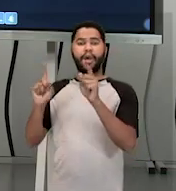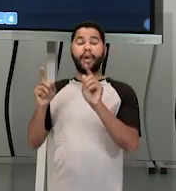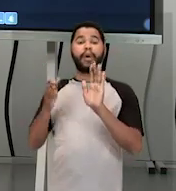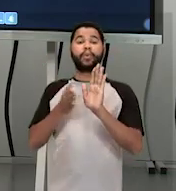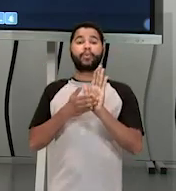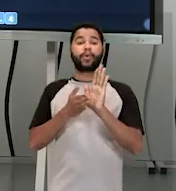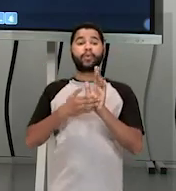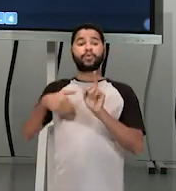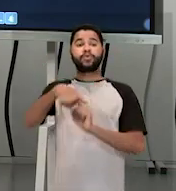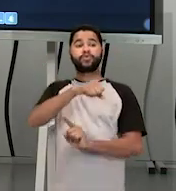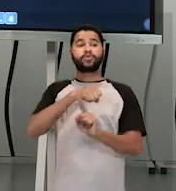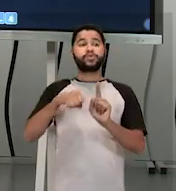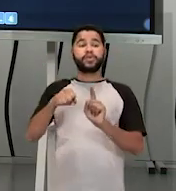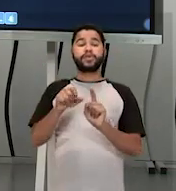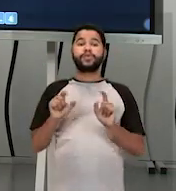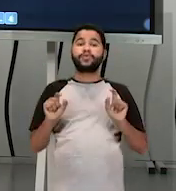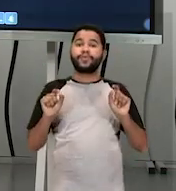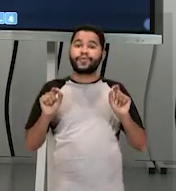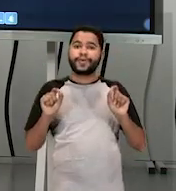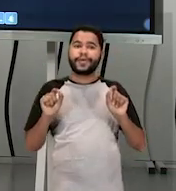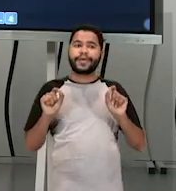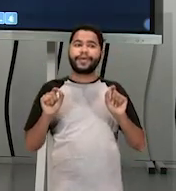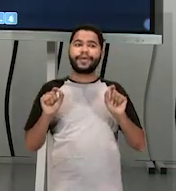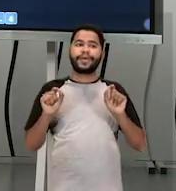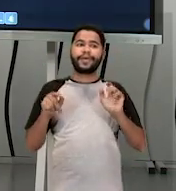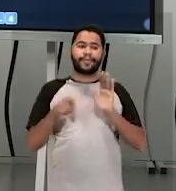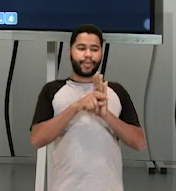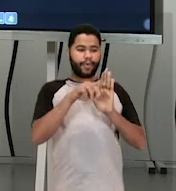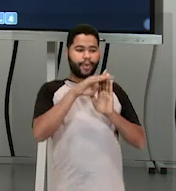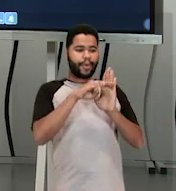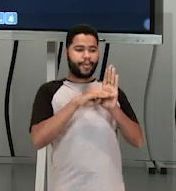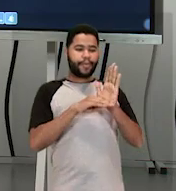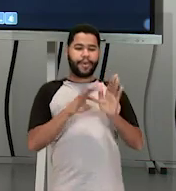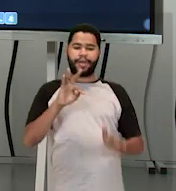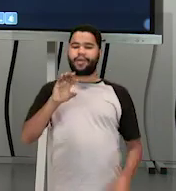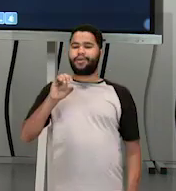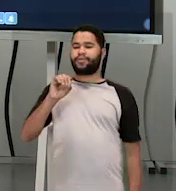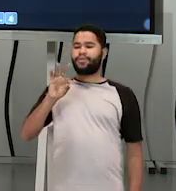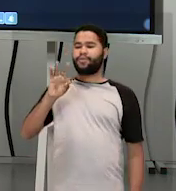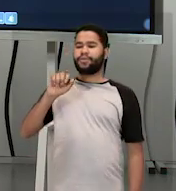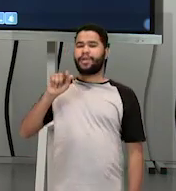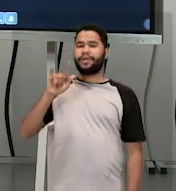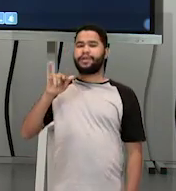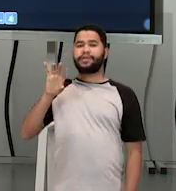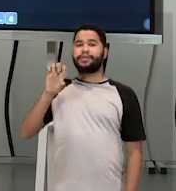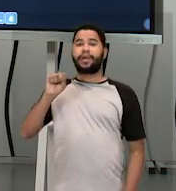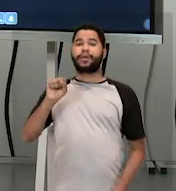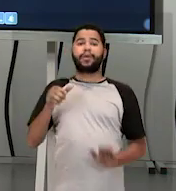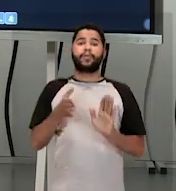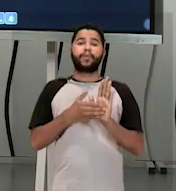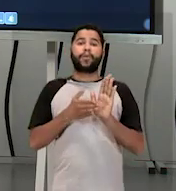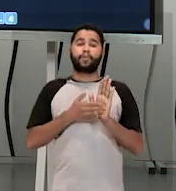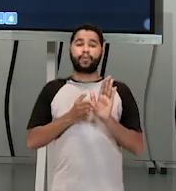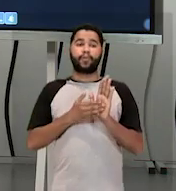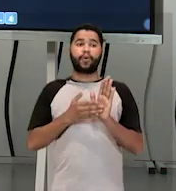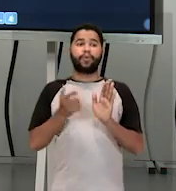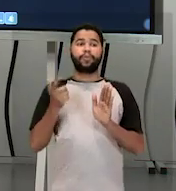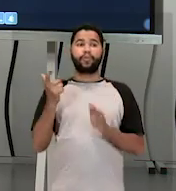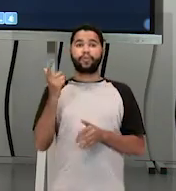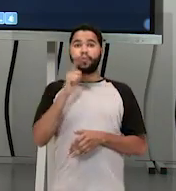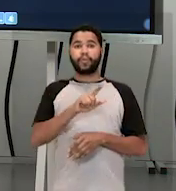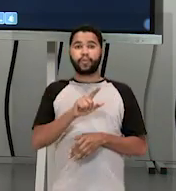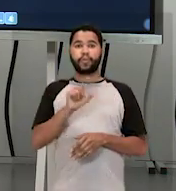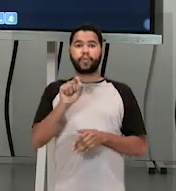propostas socialistas e de regimes totalitários. Ou seja, eu vou ter propostas de a instalação